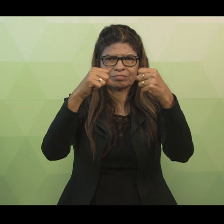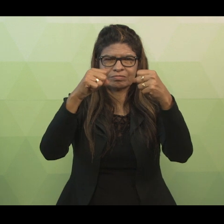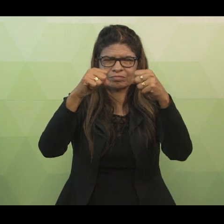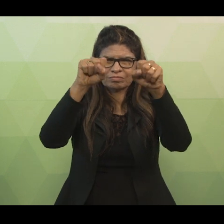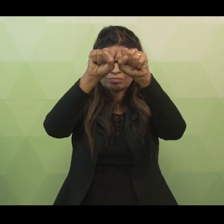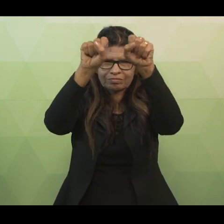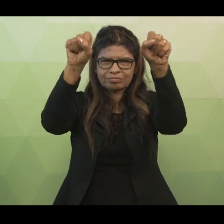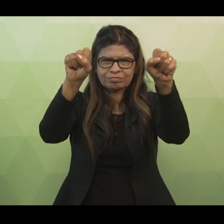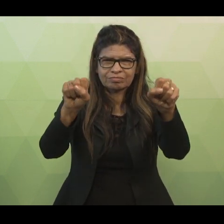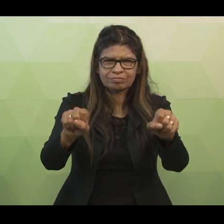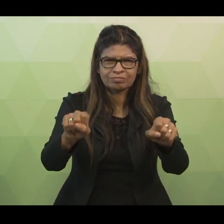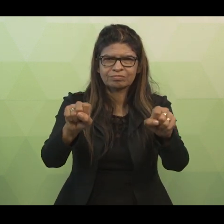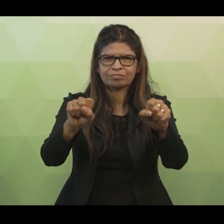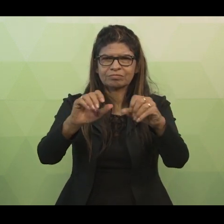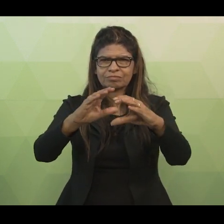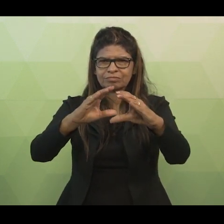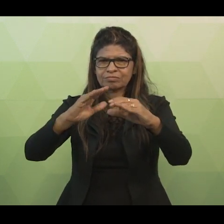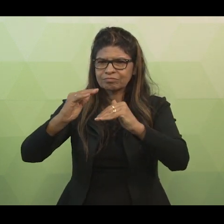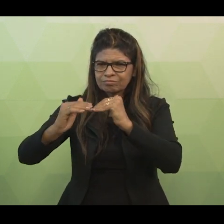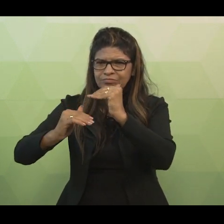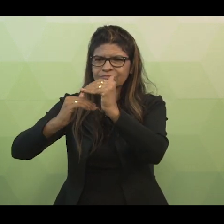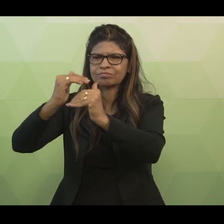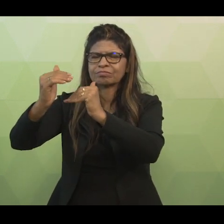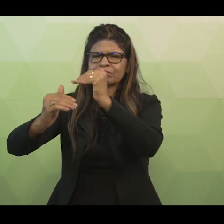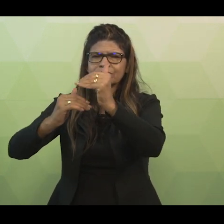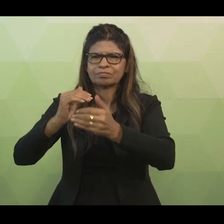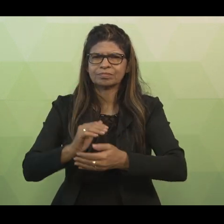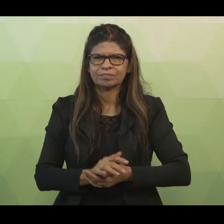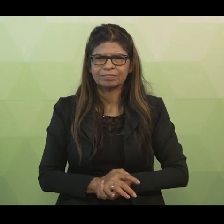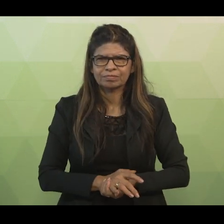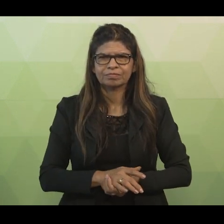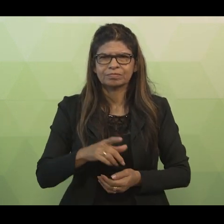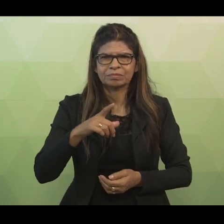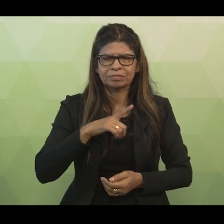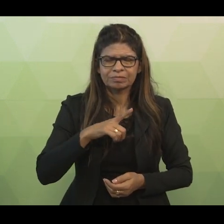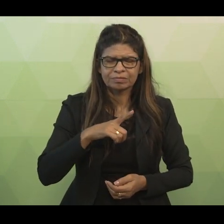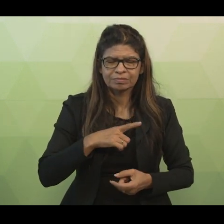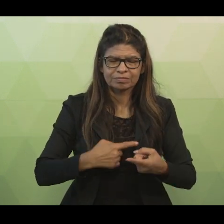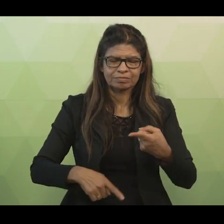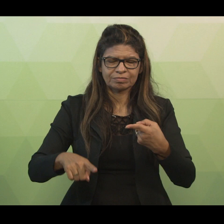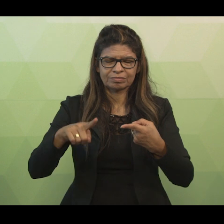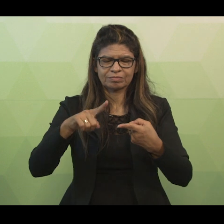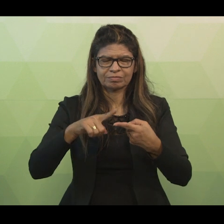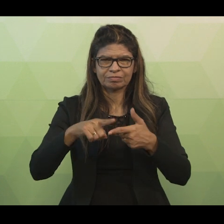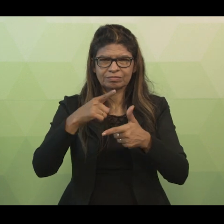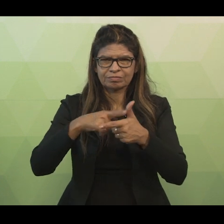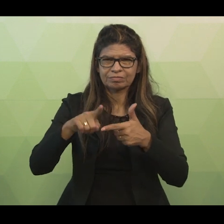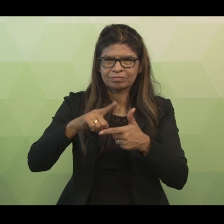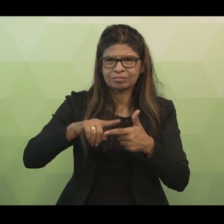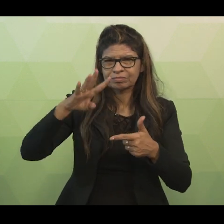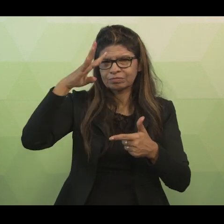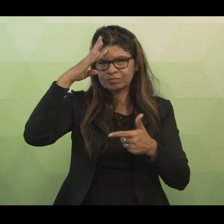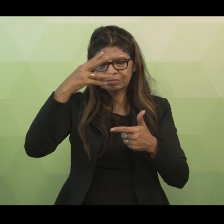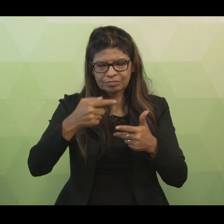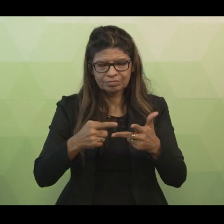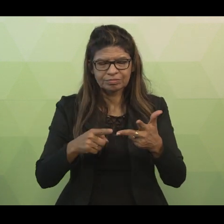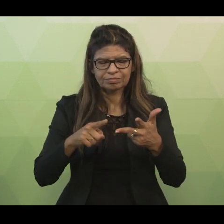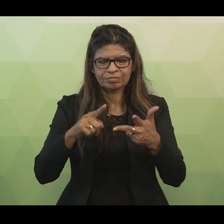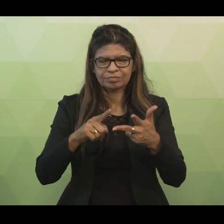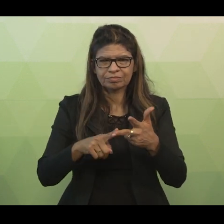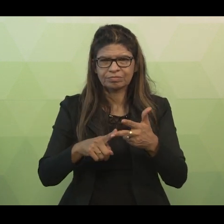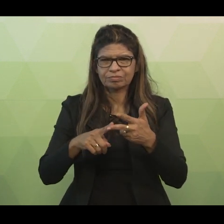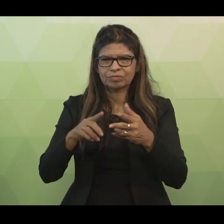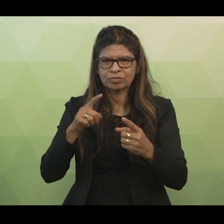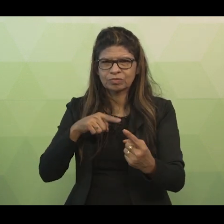problema a ser resolvido, o motivo pelo qual aquele sistema será desenvolvido. Esta organização